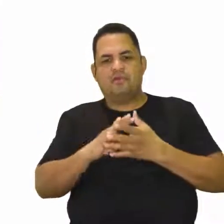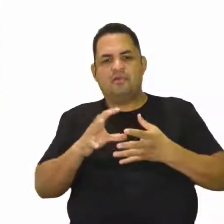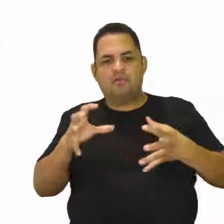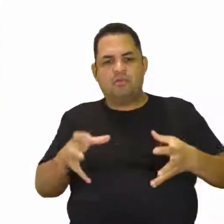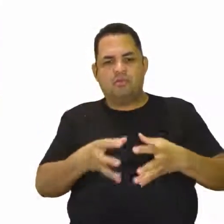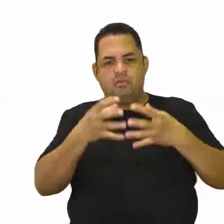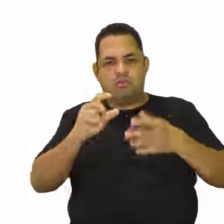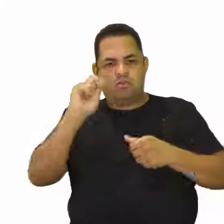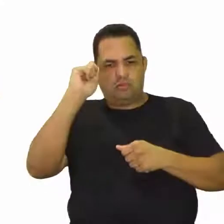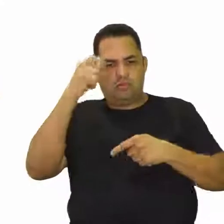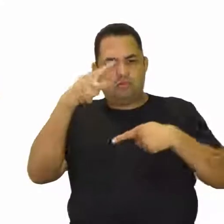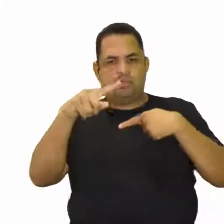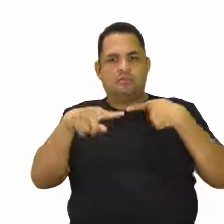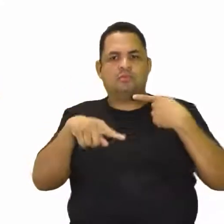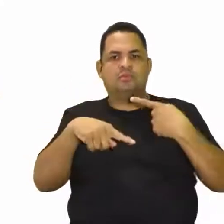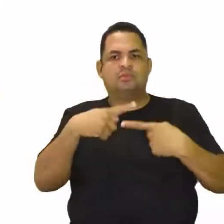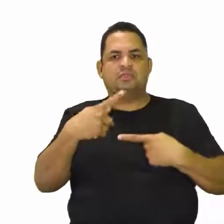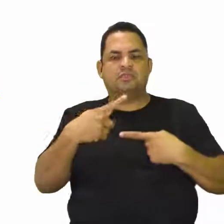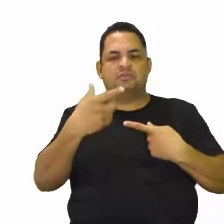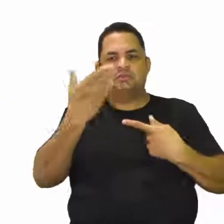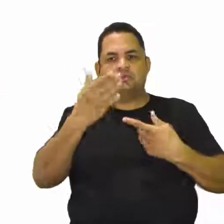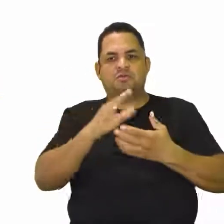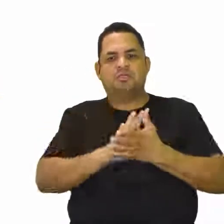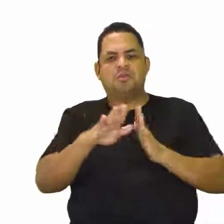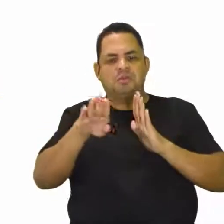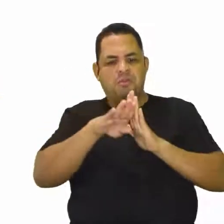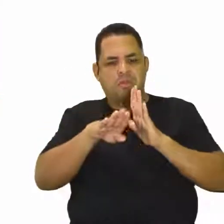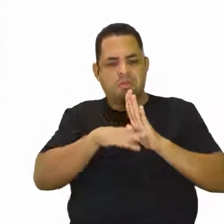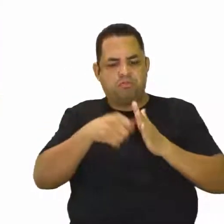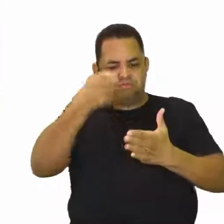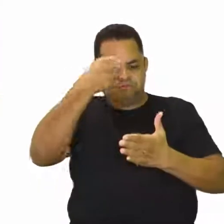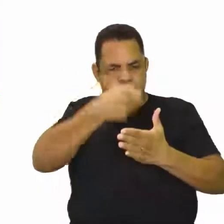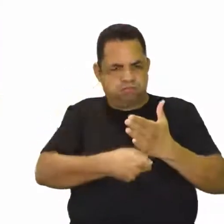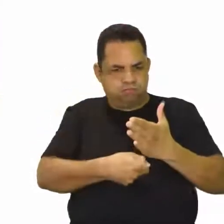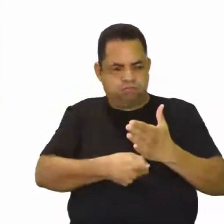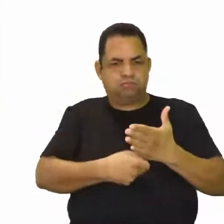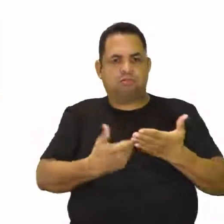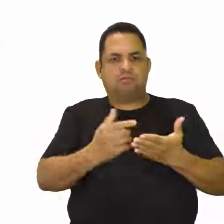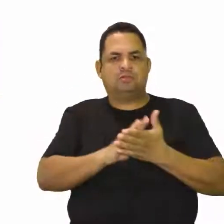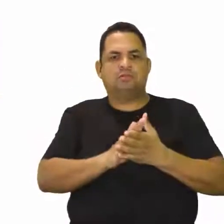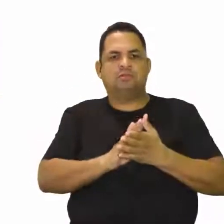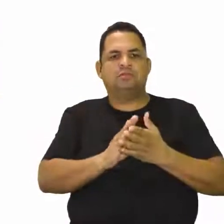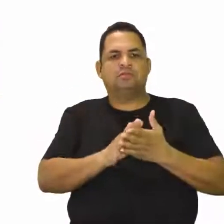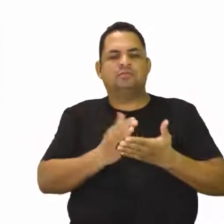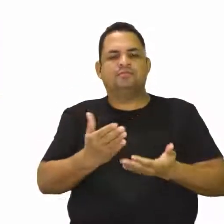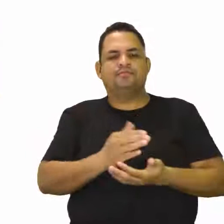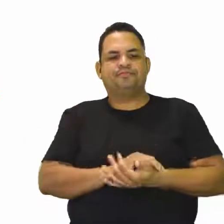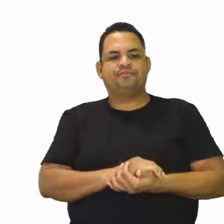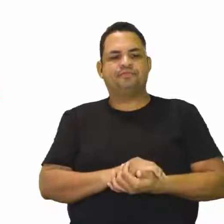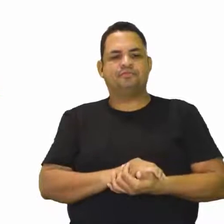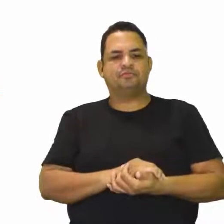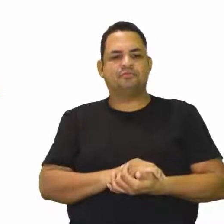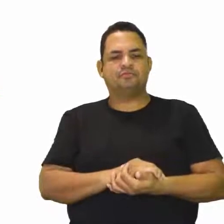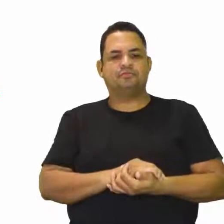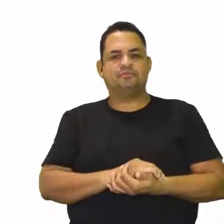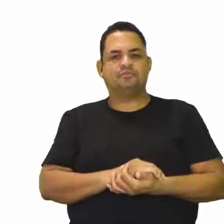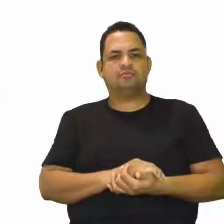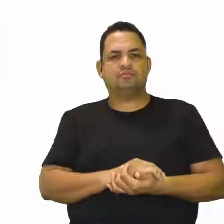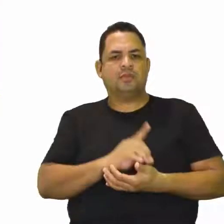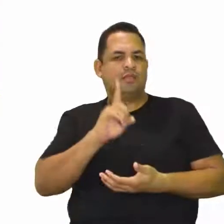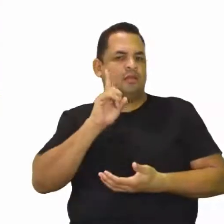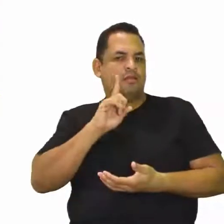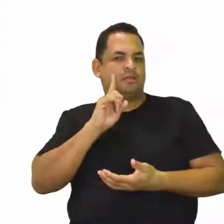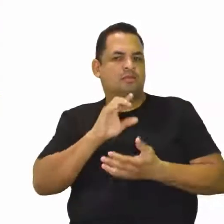Mesmo depois dessa sanção mantida pela Liga das Nações. Estados